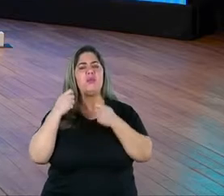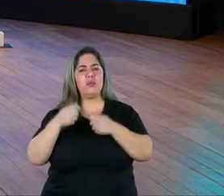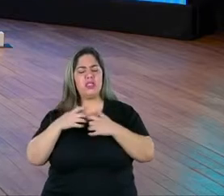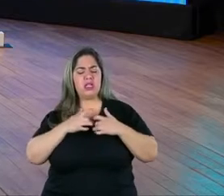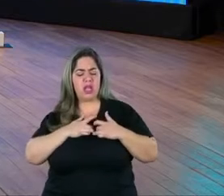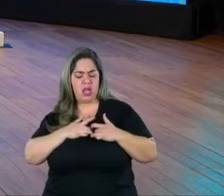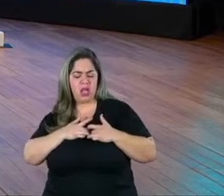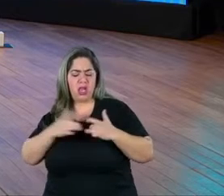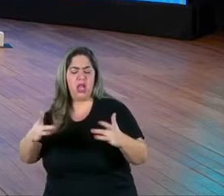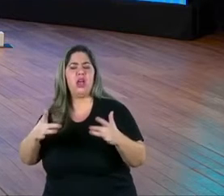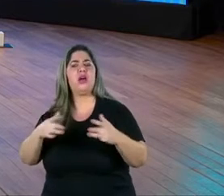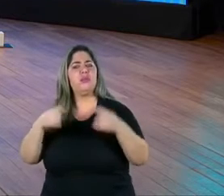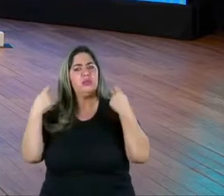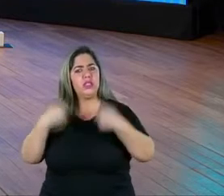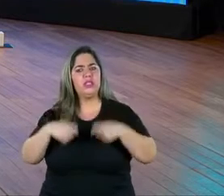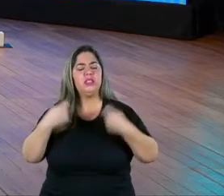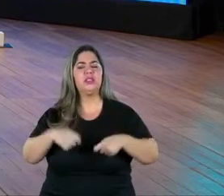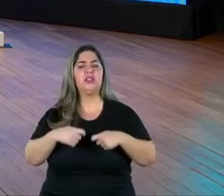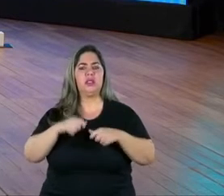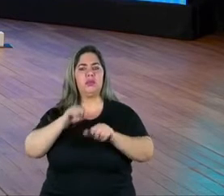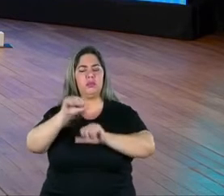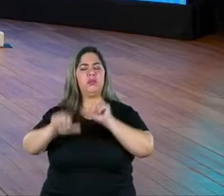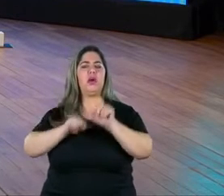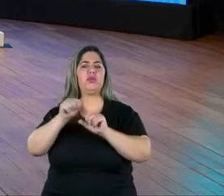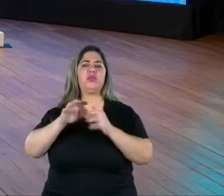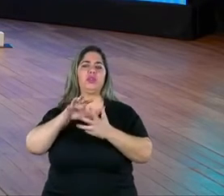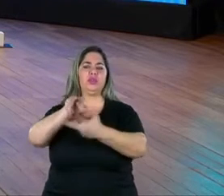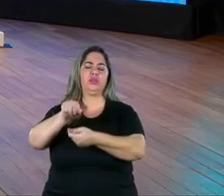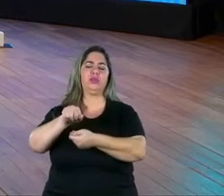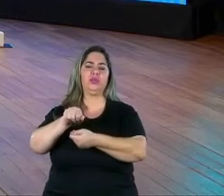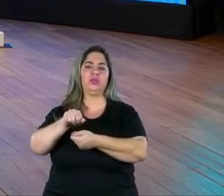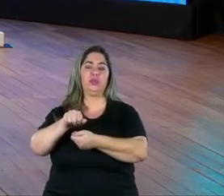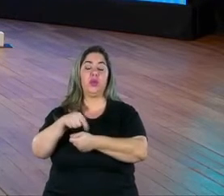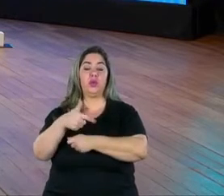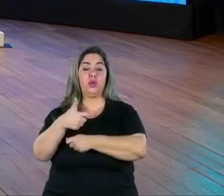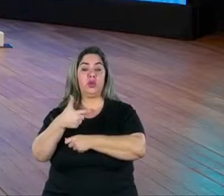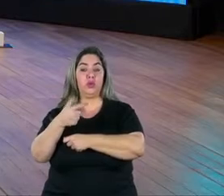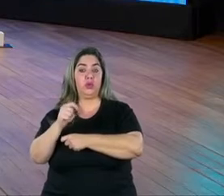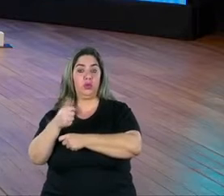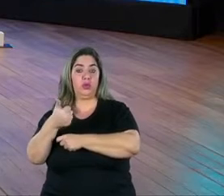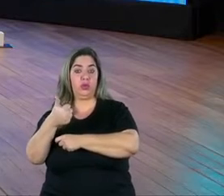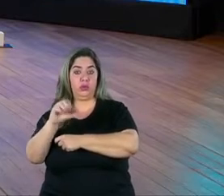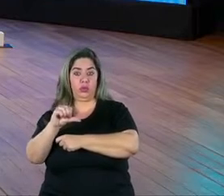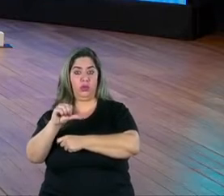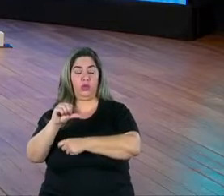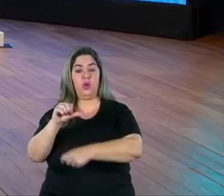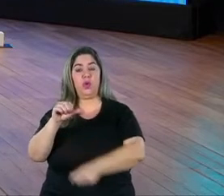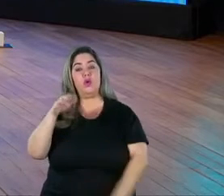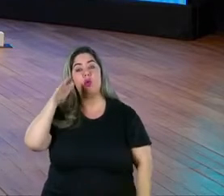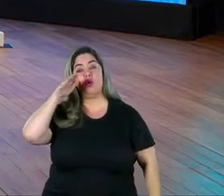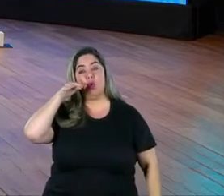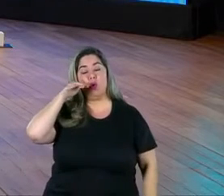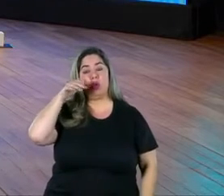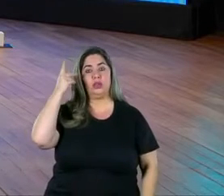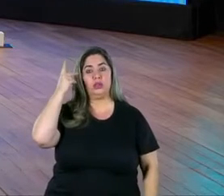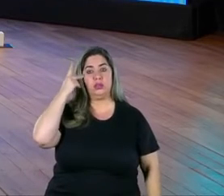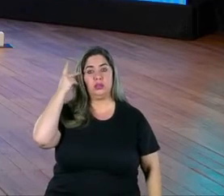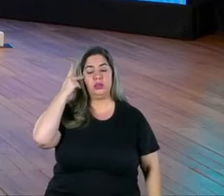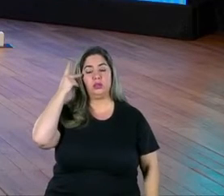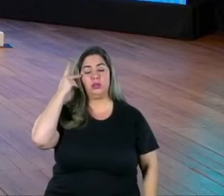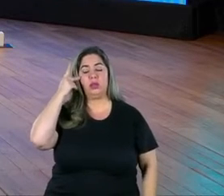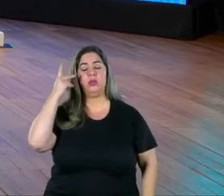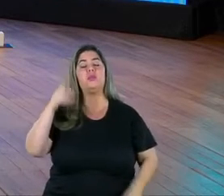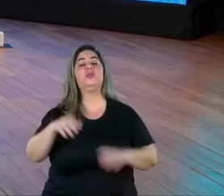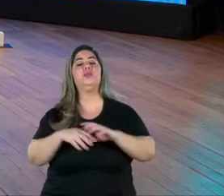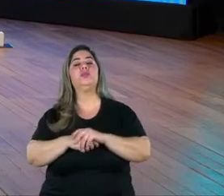Livro de 2009, também traduzido por mim. Em 2019, no SESC de São Paulo, eu fui o curador